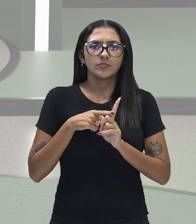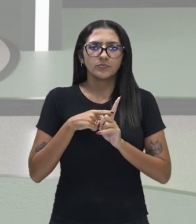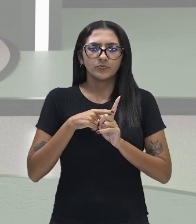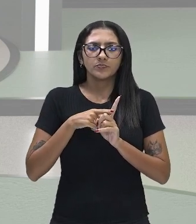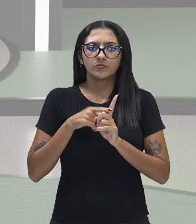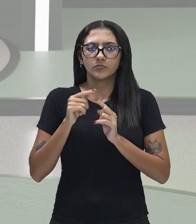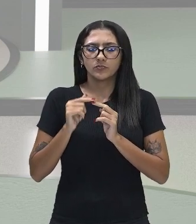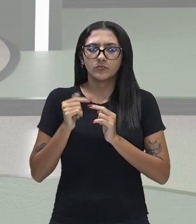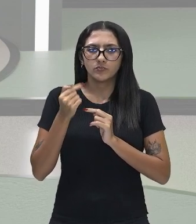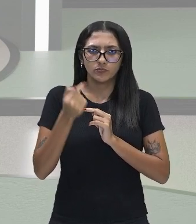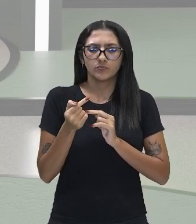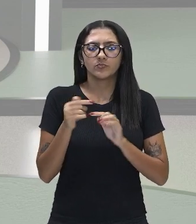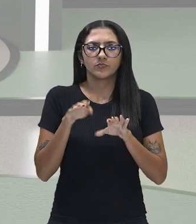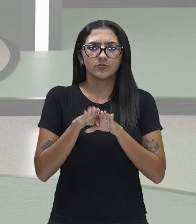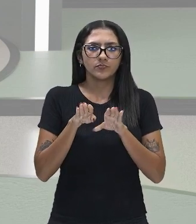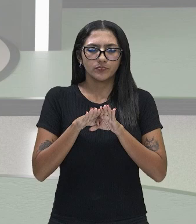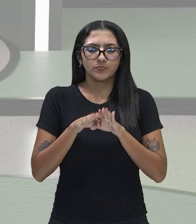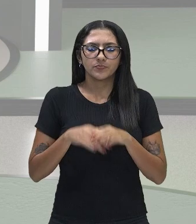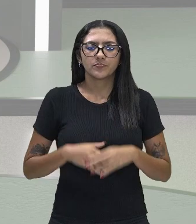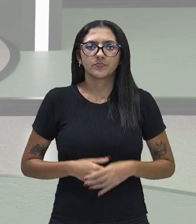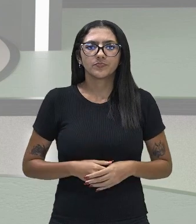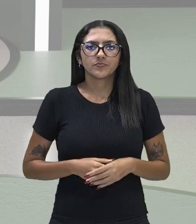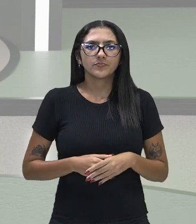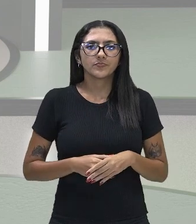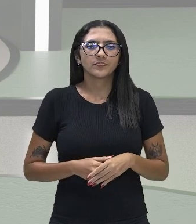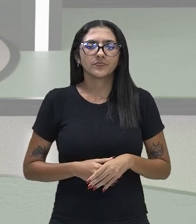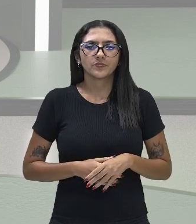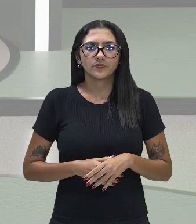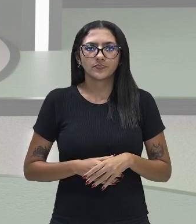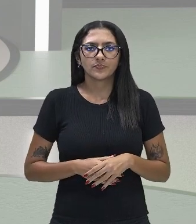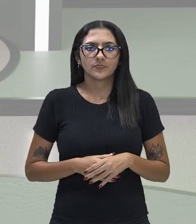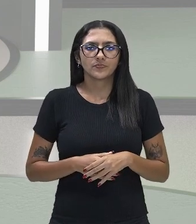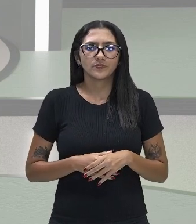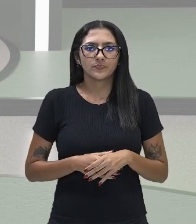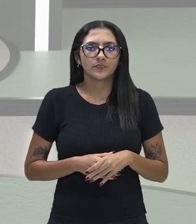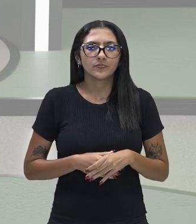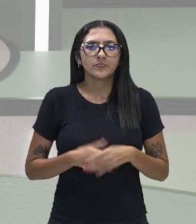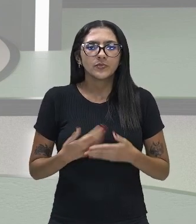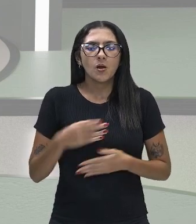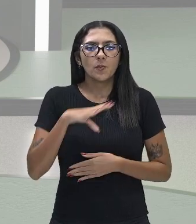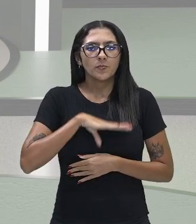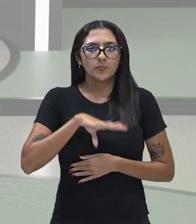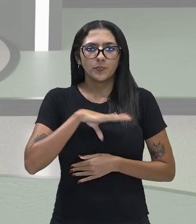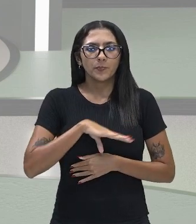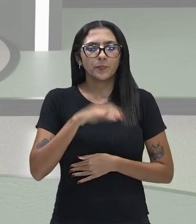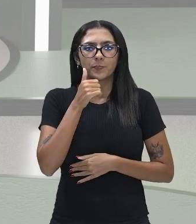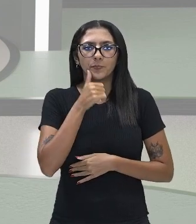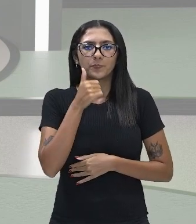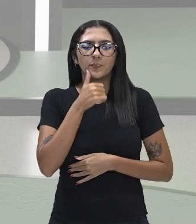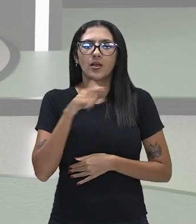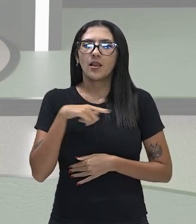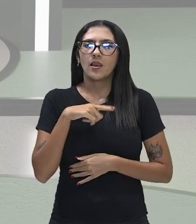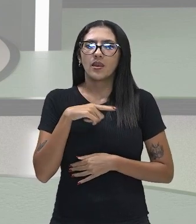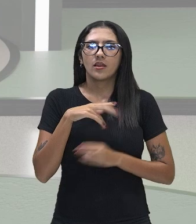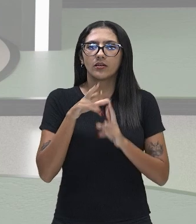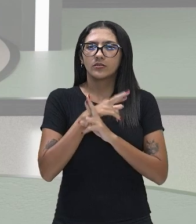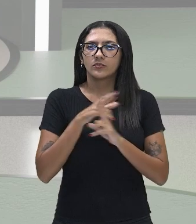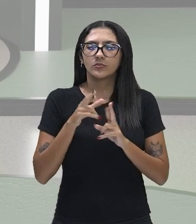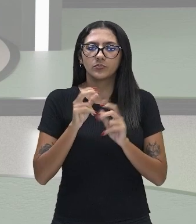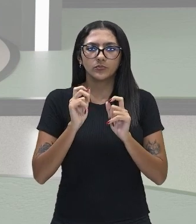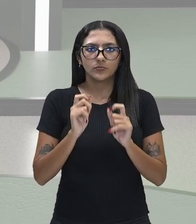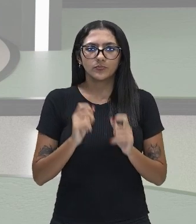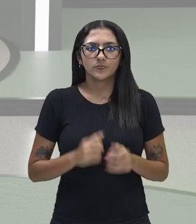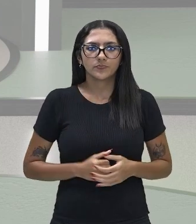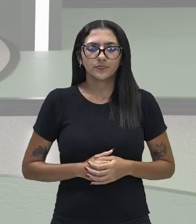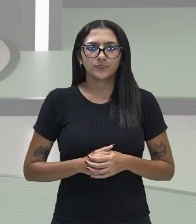né, fecundado, tá? Então, a nossa menstruação, ela está associada ao quê?